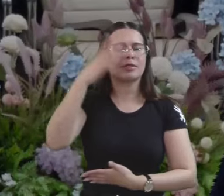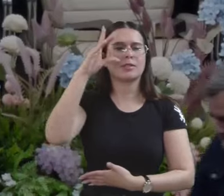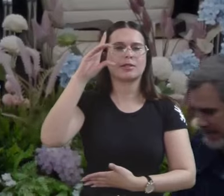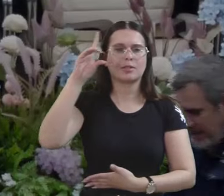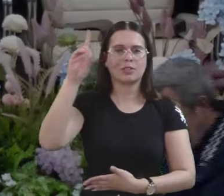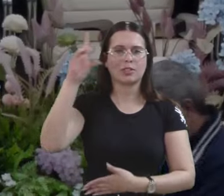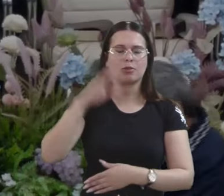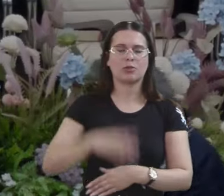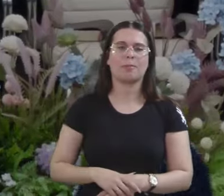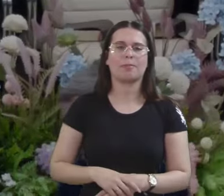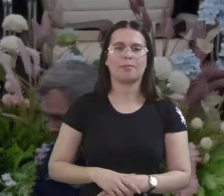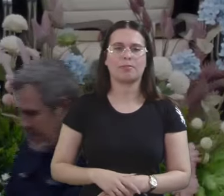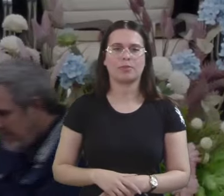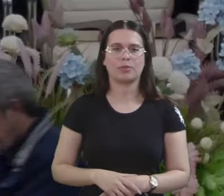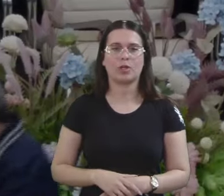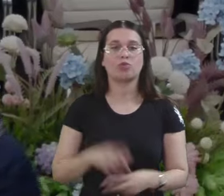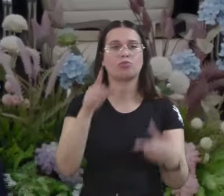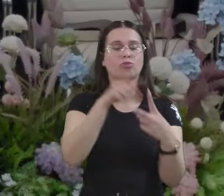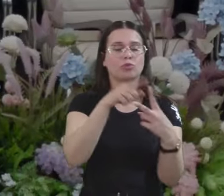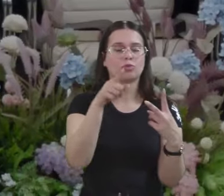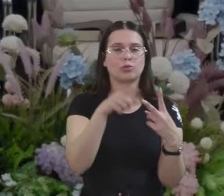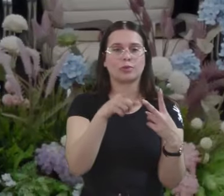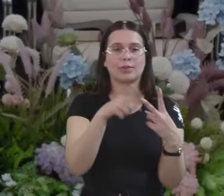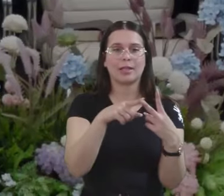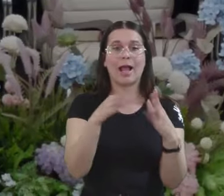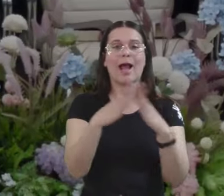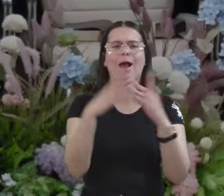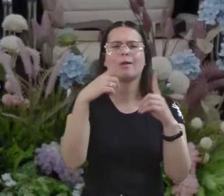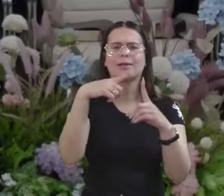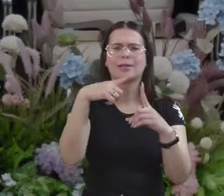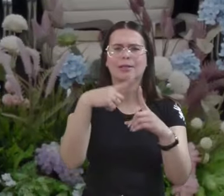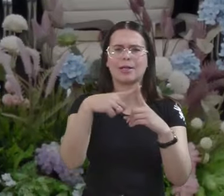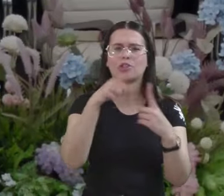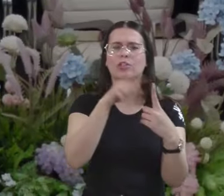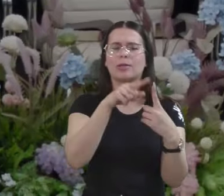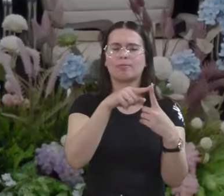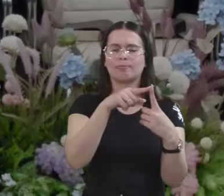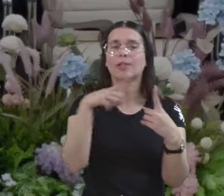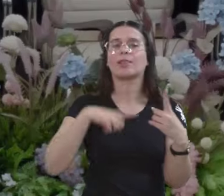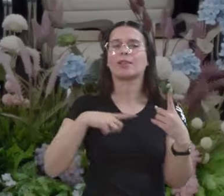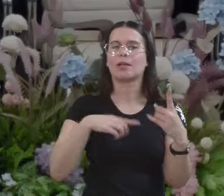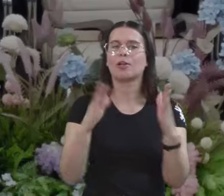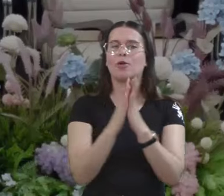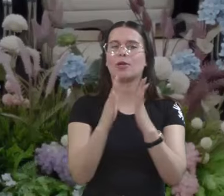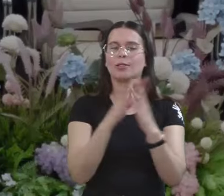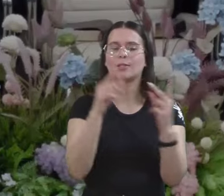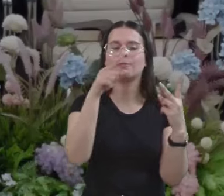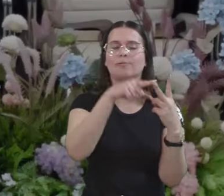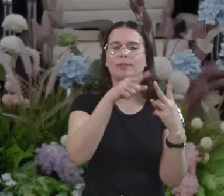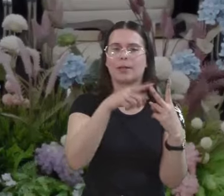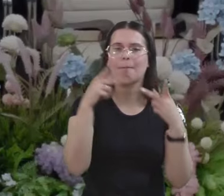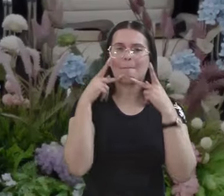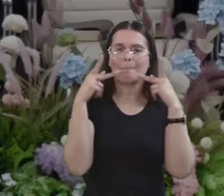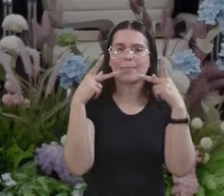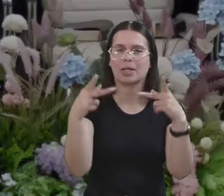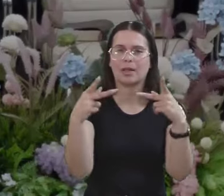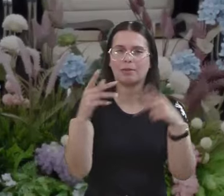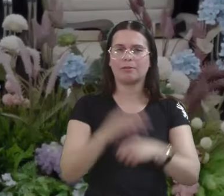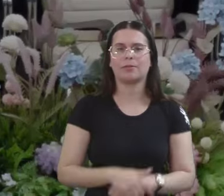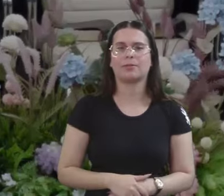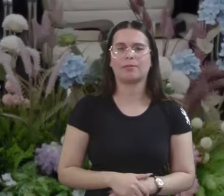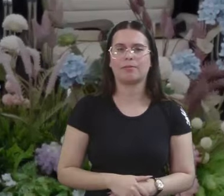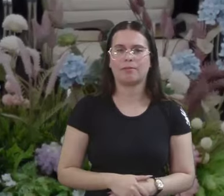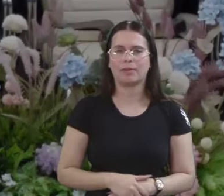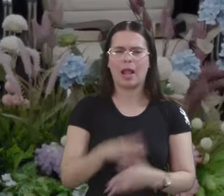duas coisas. A igreja aqui não abre mão: oração e palavra. Diga comigo: